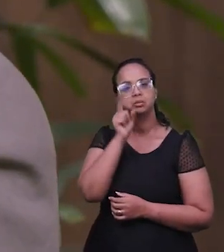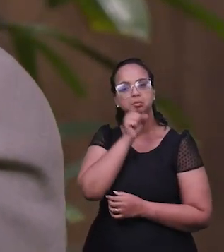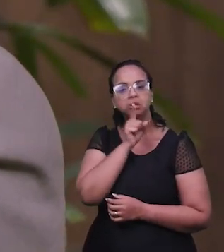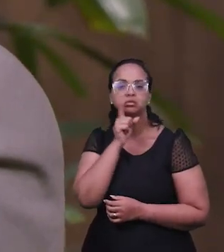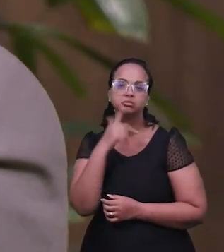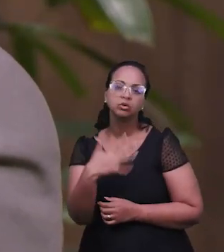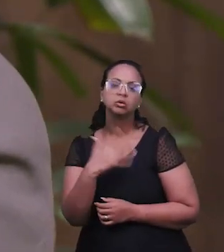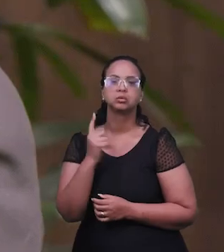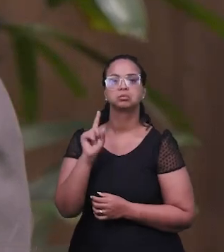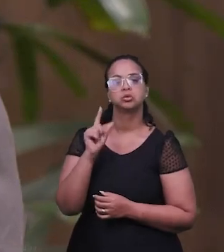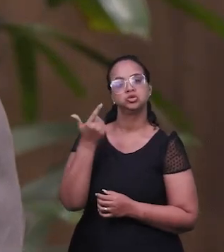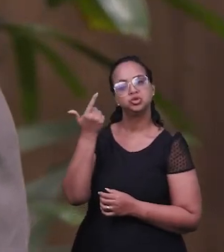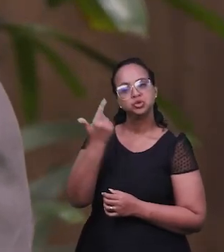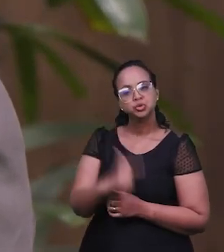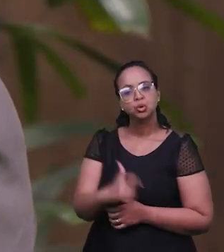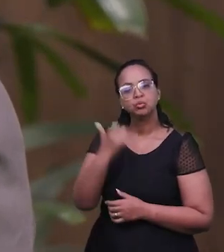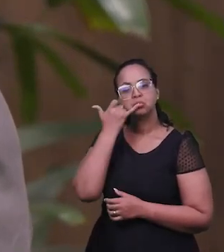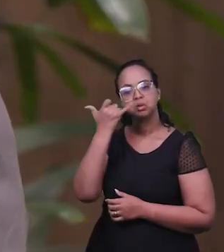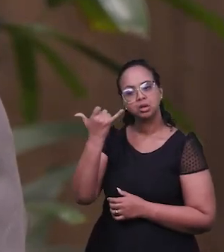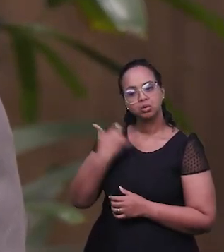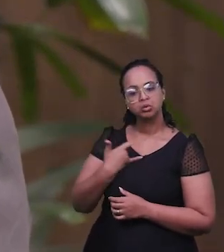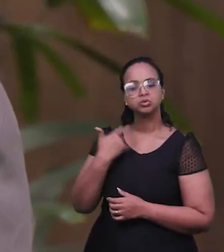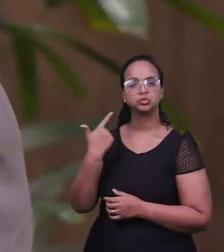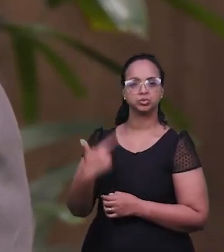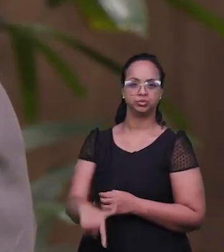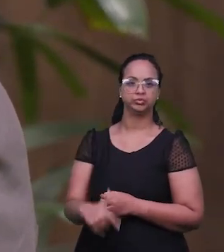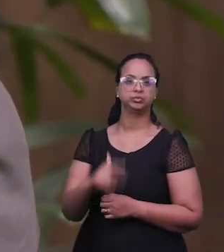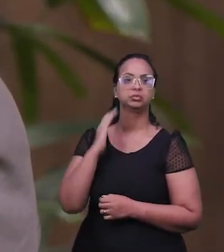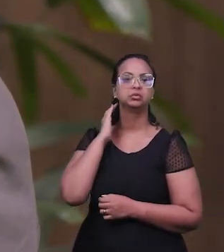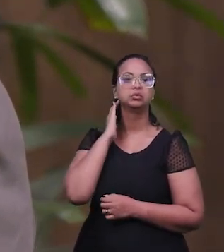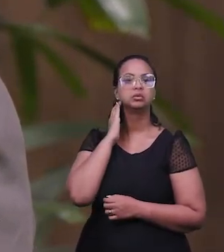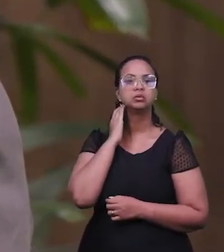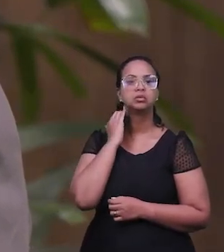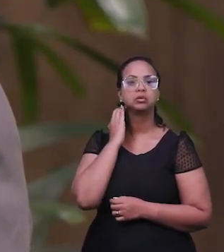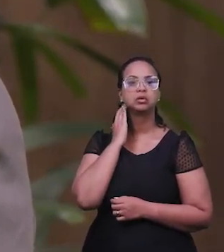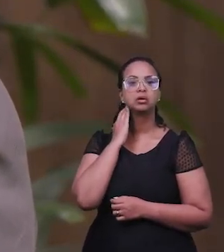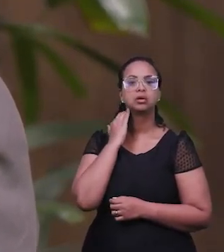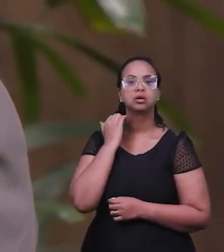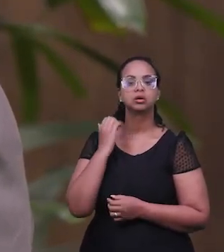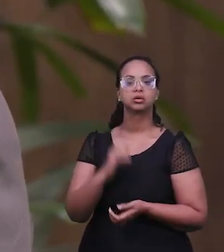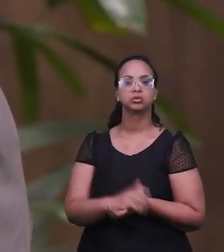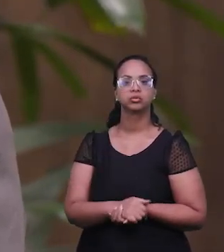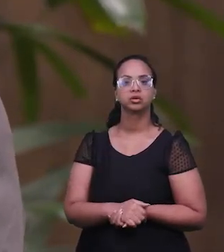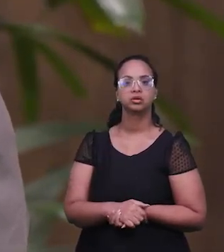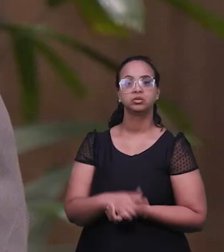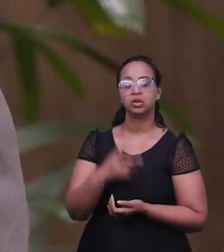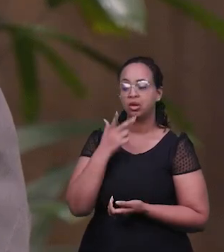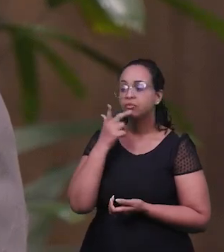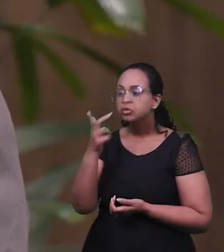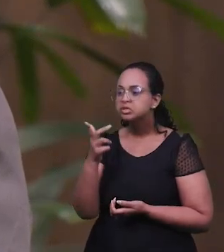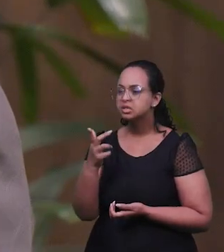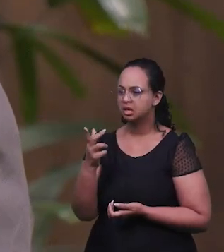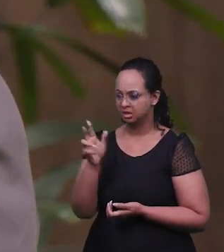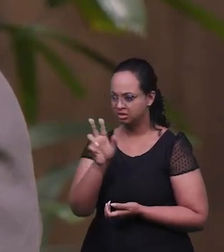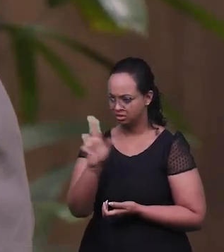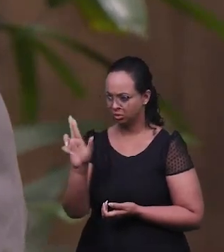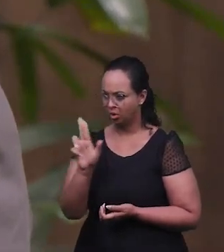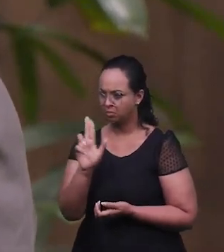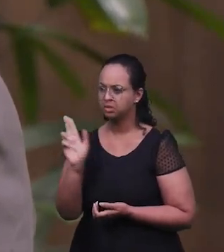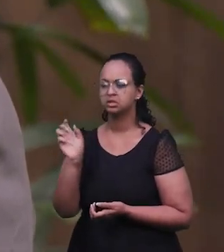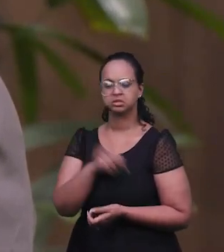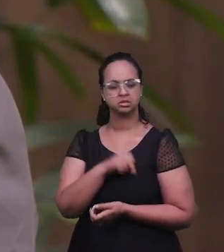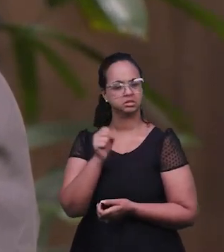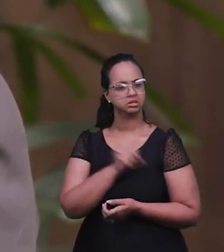outra semana eu estava lá de volta. Aí ligou de novo. Aí eu conheci pelo telefone e falei, é você, fulano, né? Sou